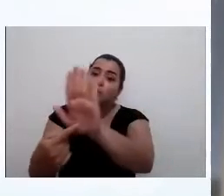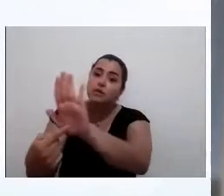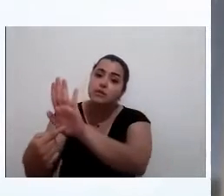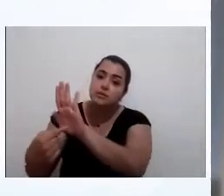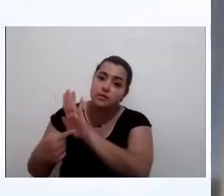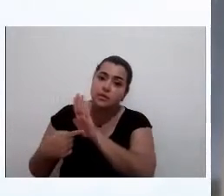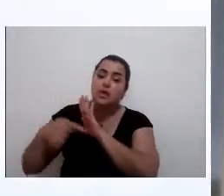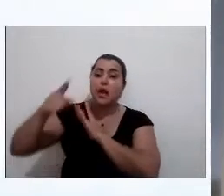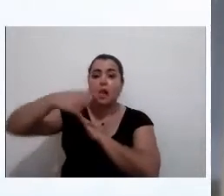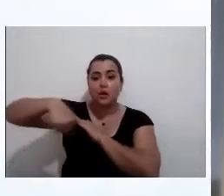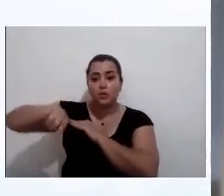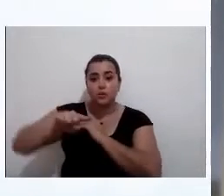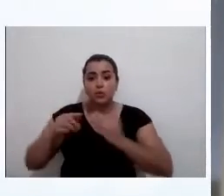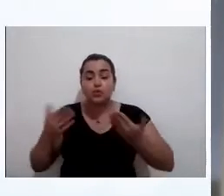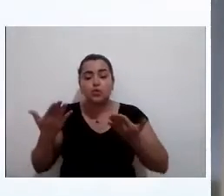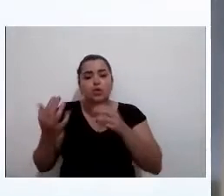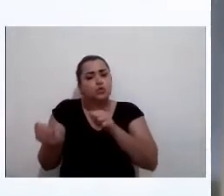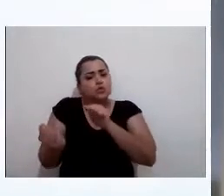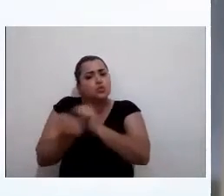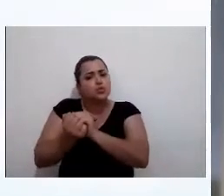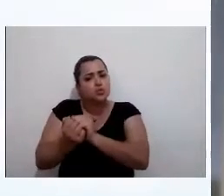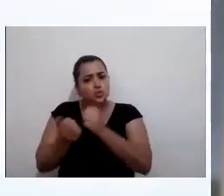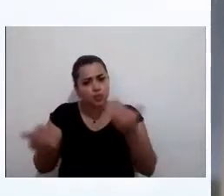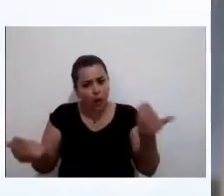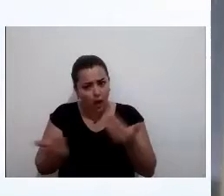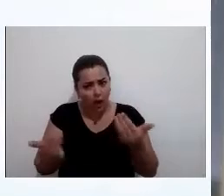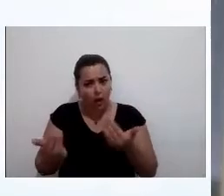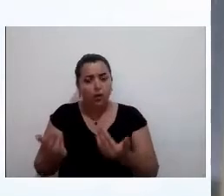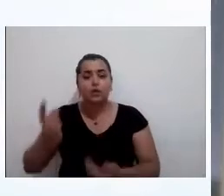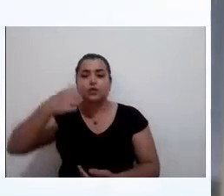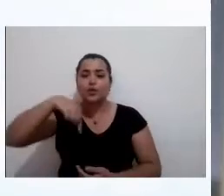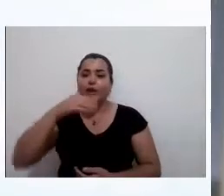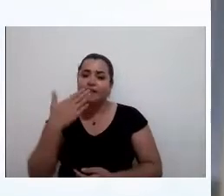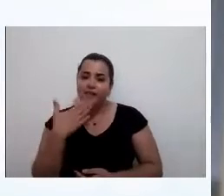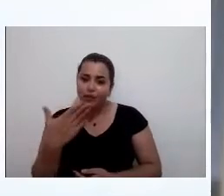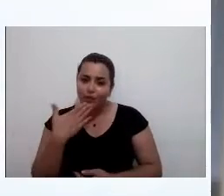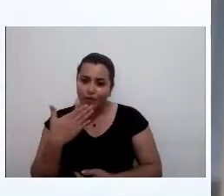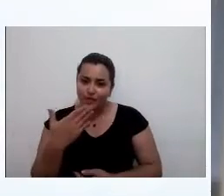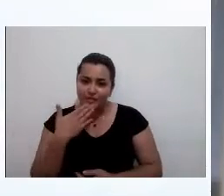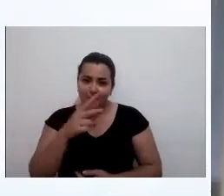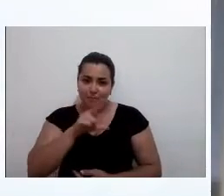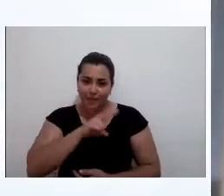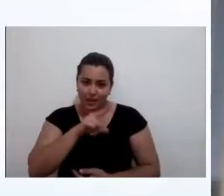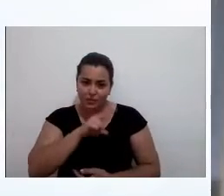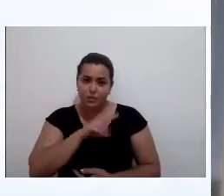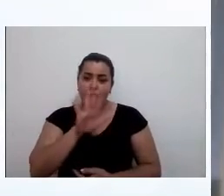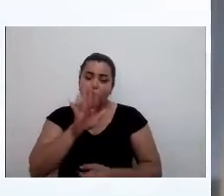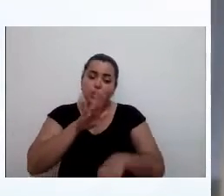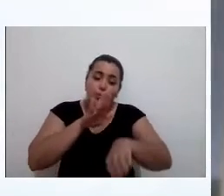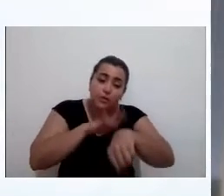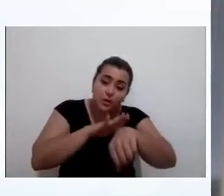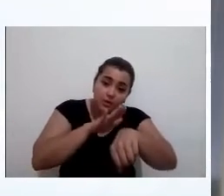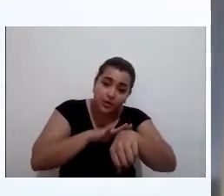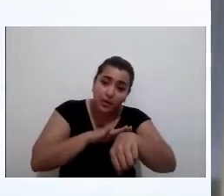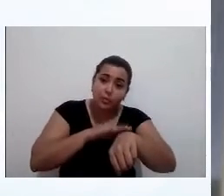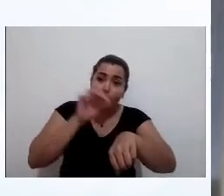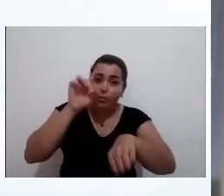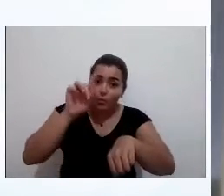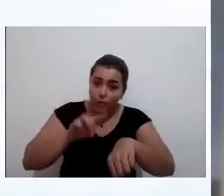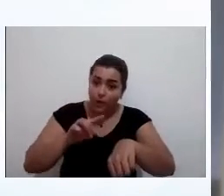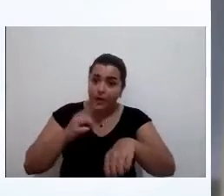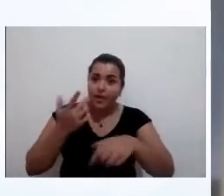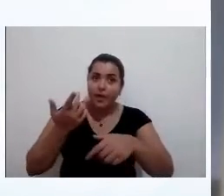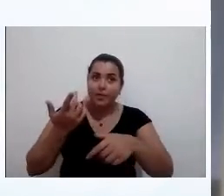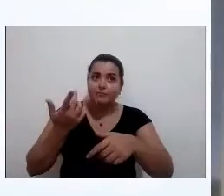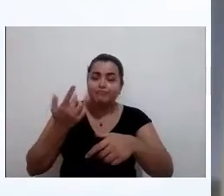nós estamos, como você falou, estávamos conversando em off aqui no começo, que o momento é um momento de